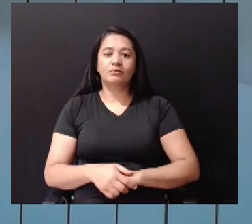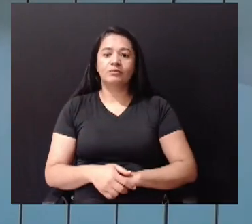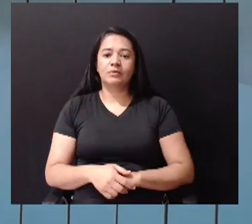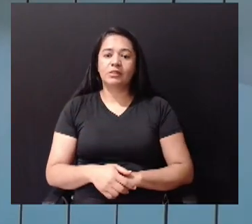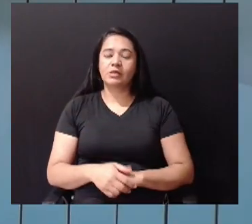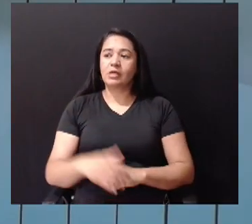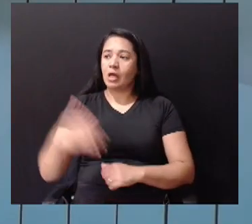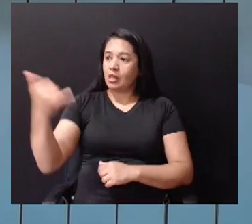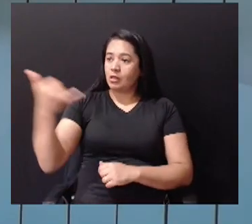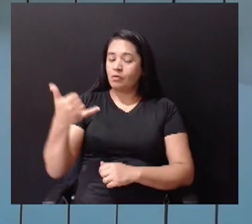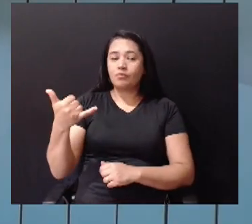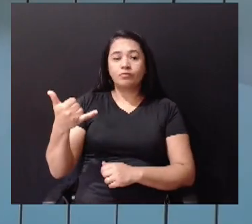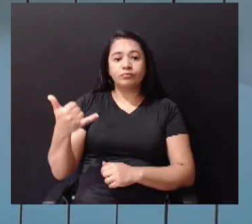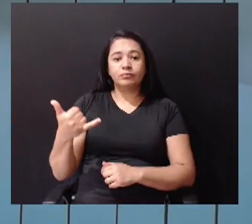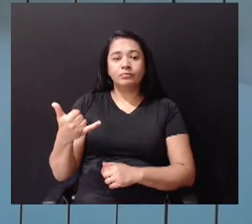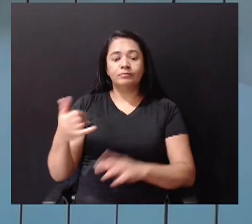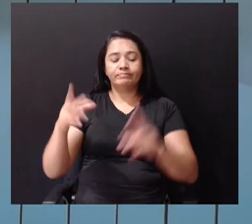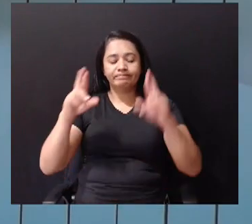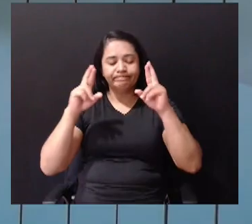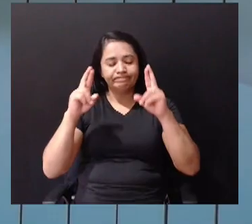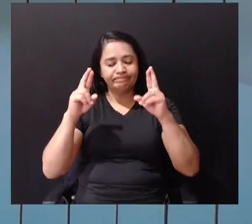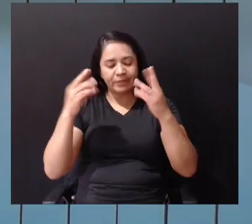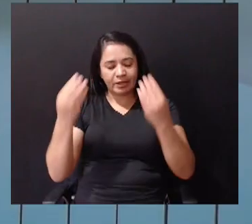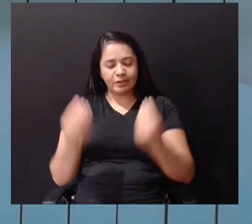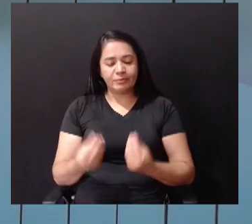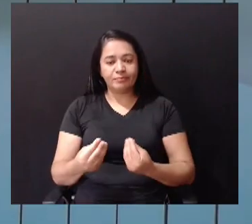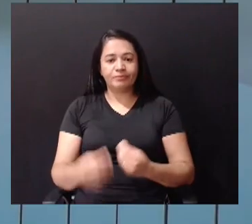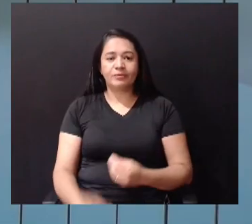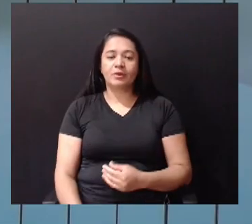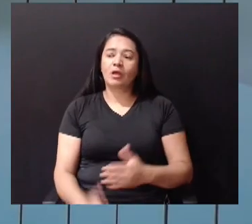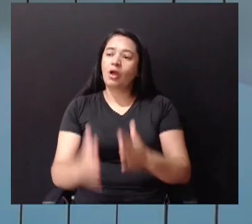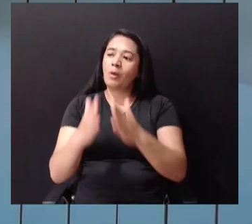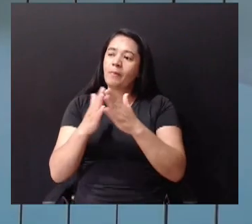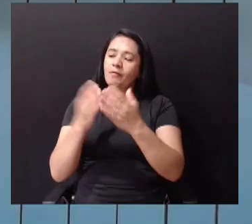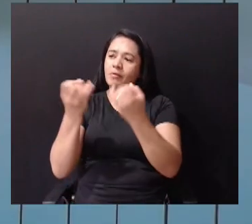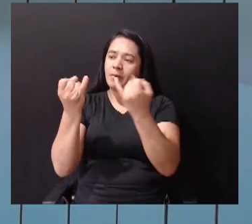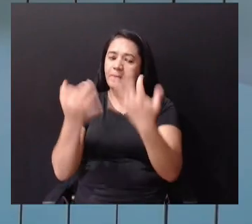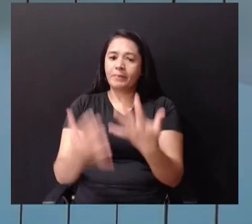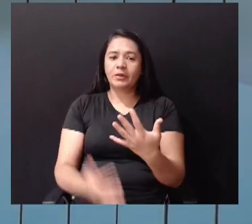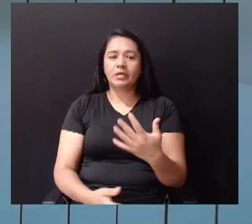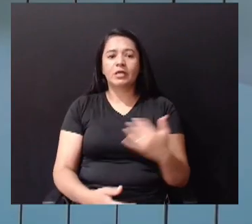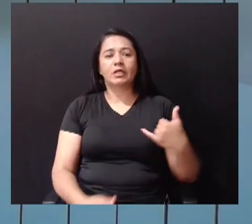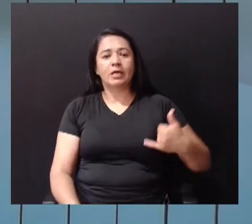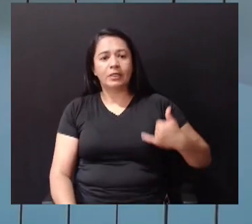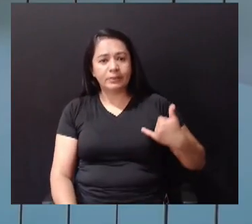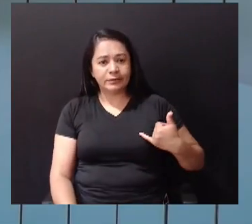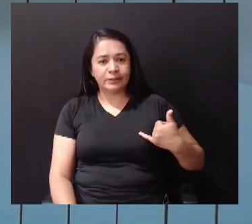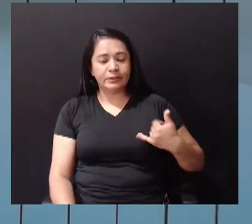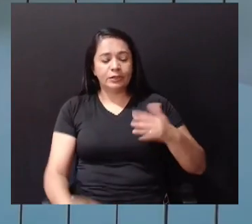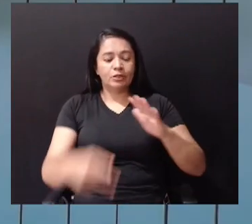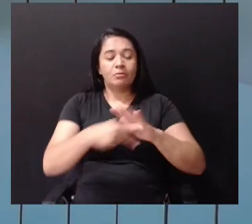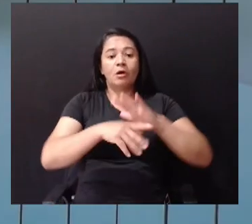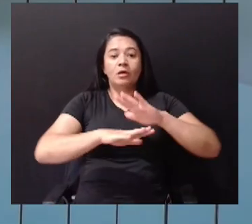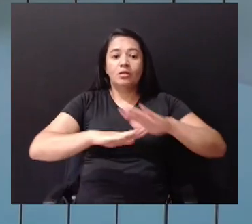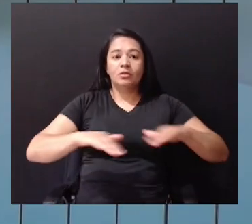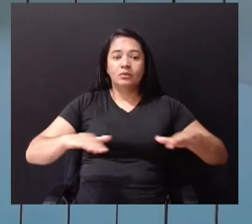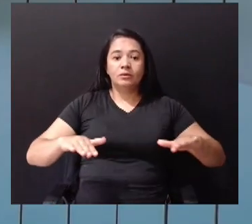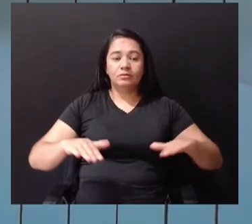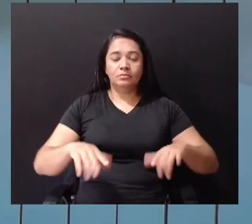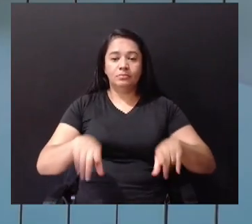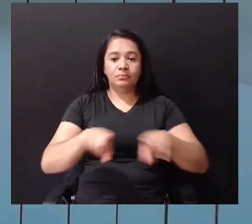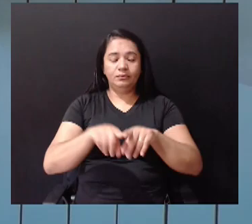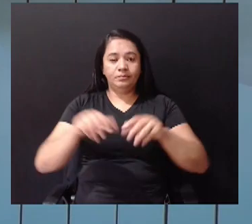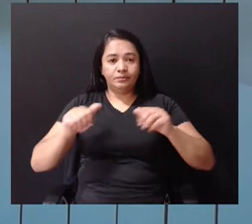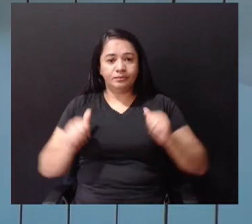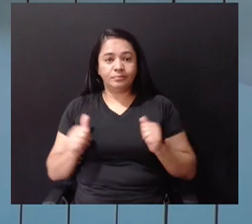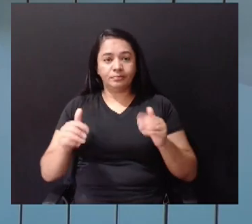nos dá esperança, né? Então, gostaria que o senhor falasse da faixa etária dessas crianças e da reação dos pais